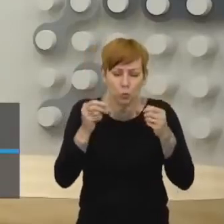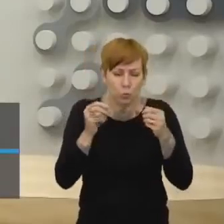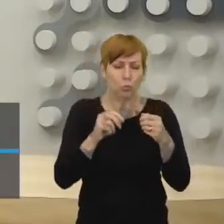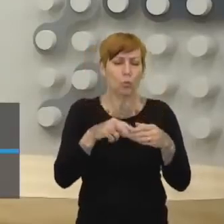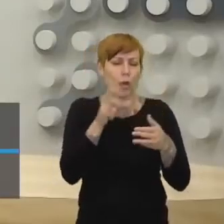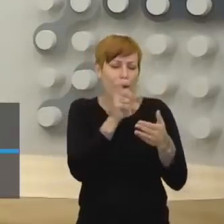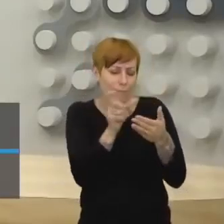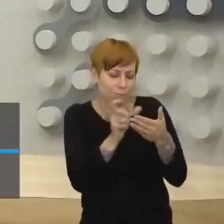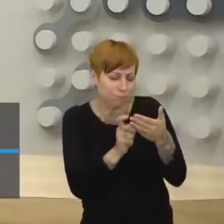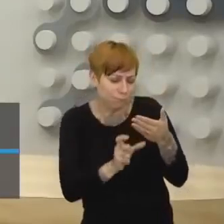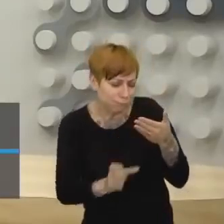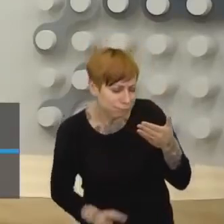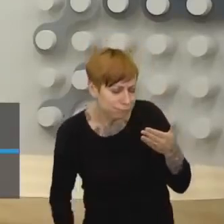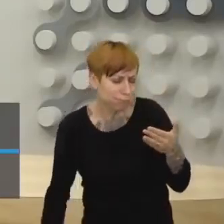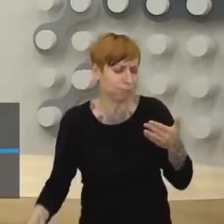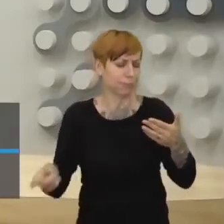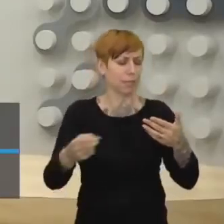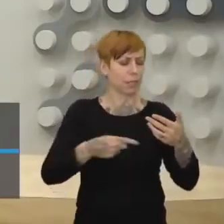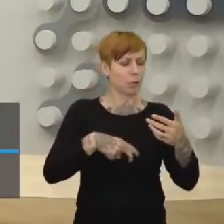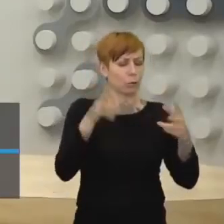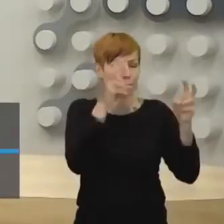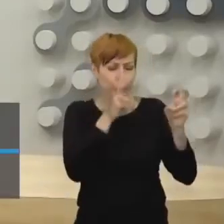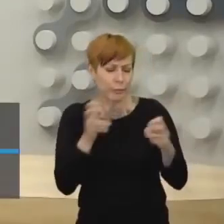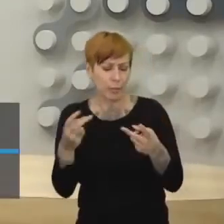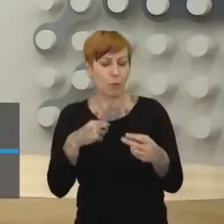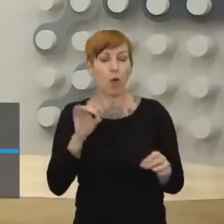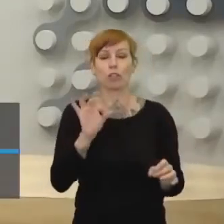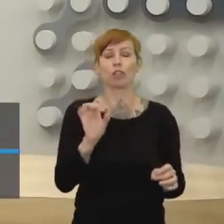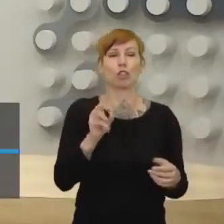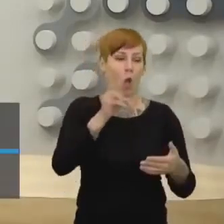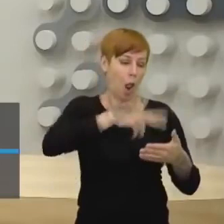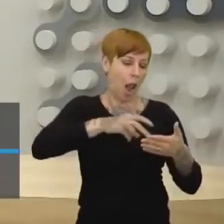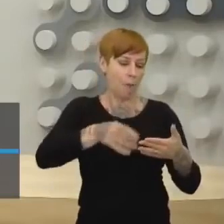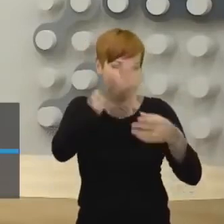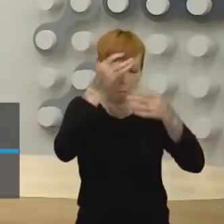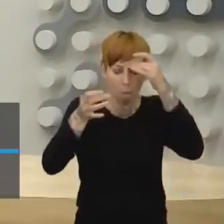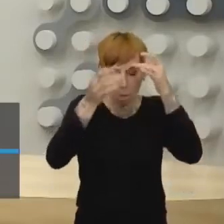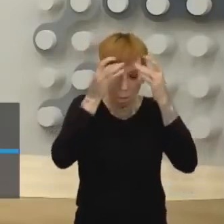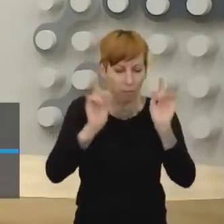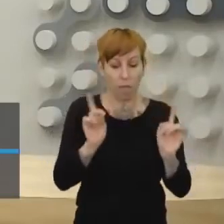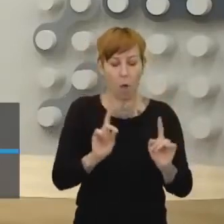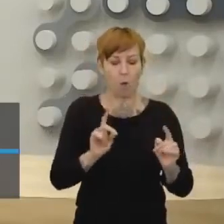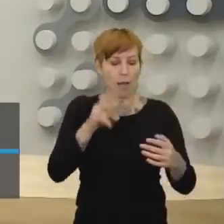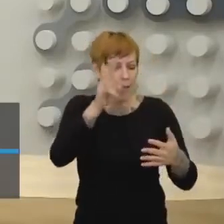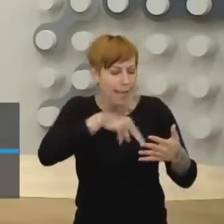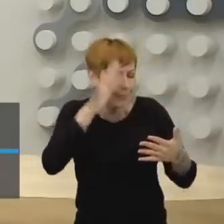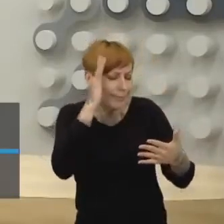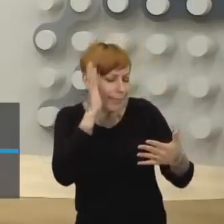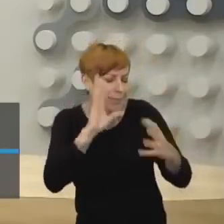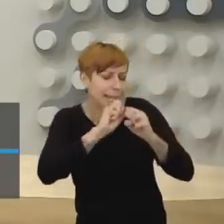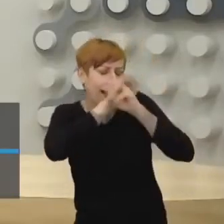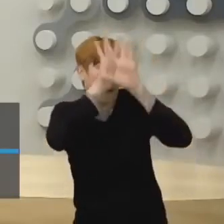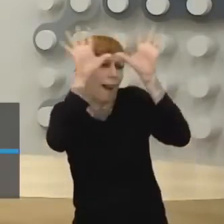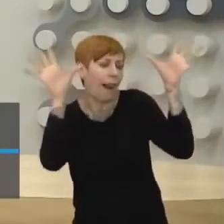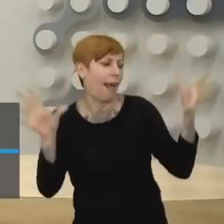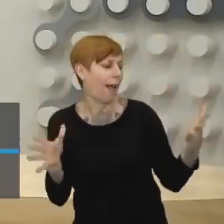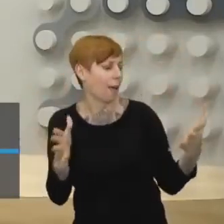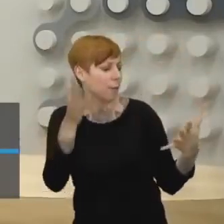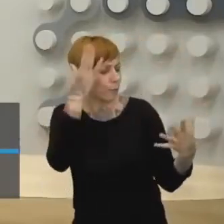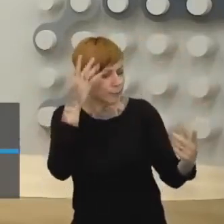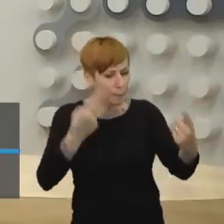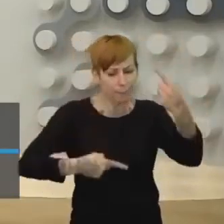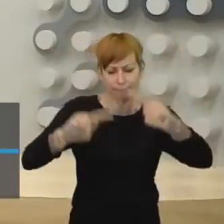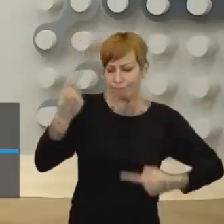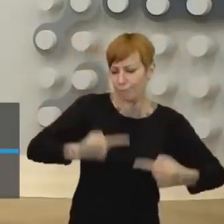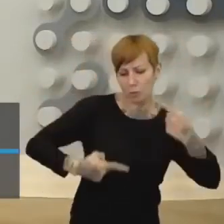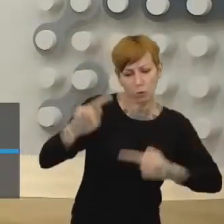sobre o assunto que está no texto. Não é só ler e decorar, né? Ler e pegar uma informação e colocar a resposta, não. É saber discutir sobre